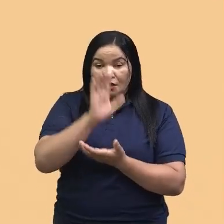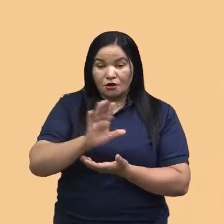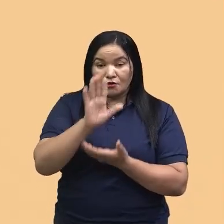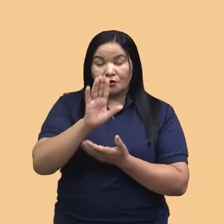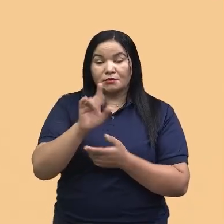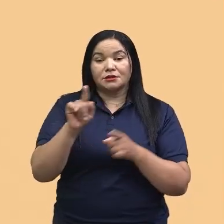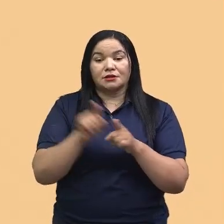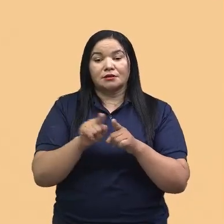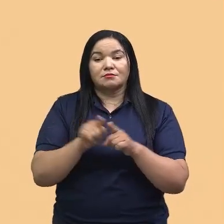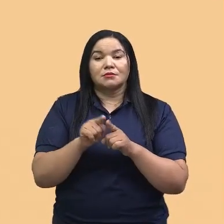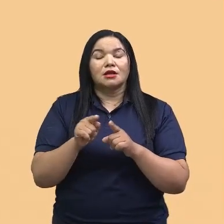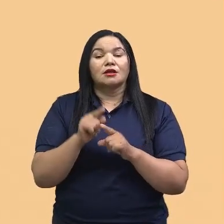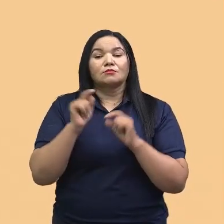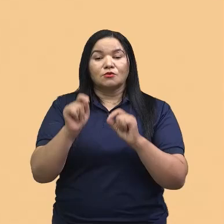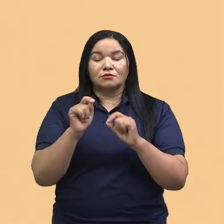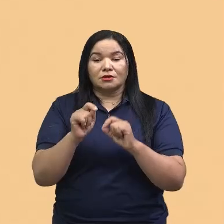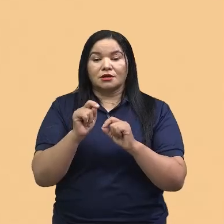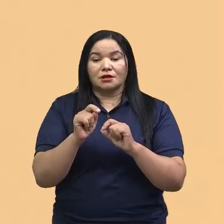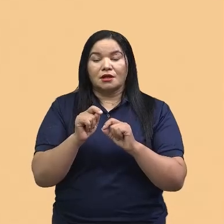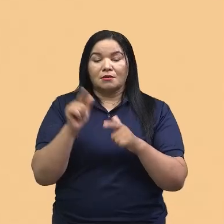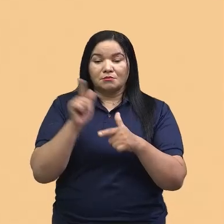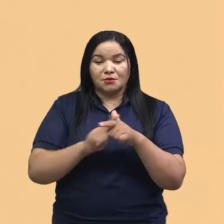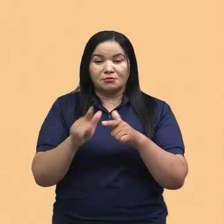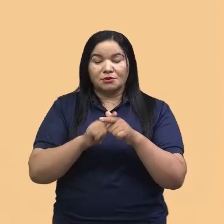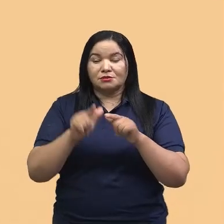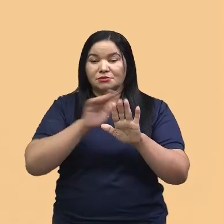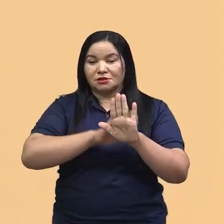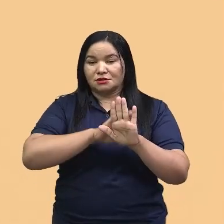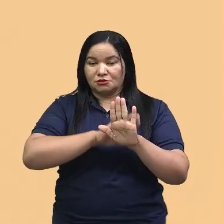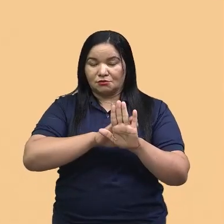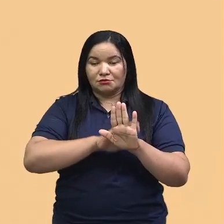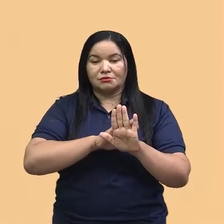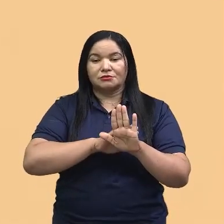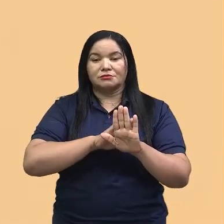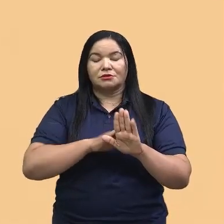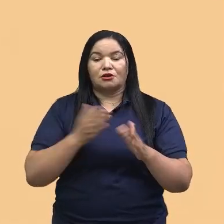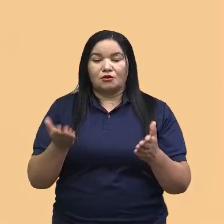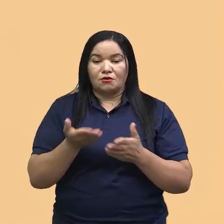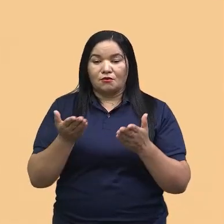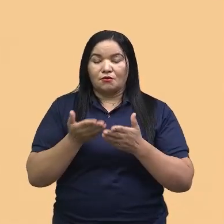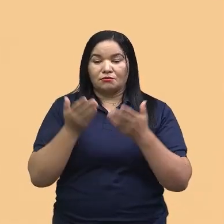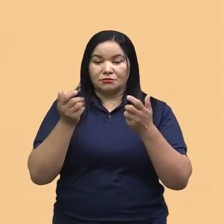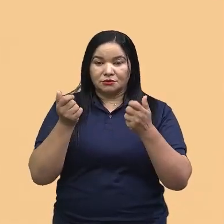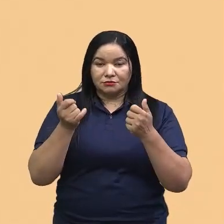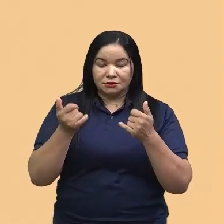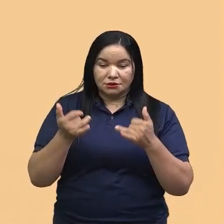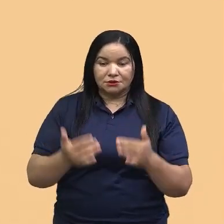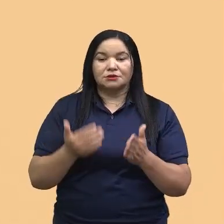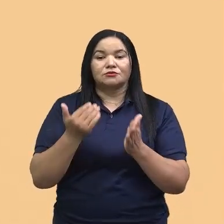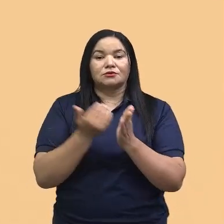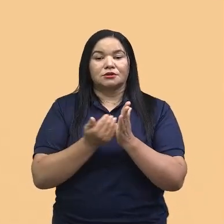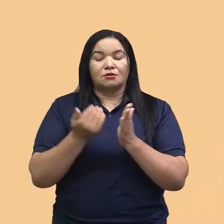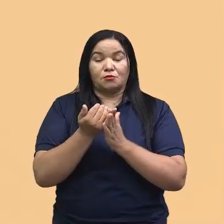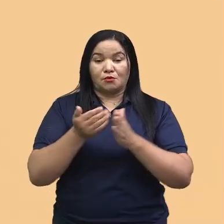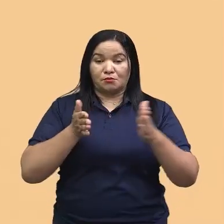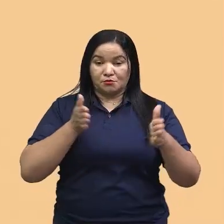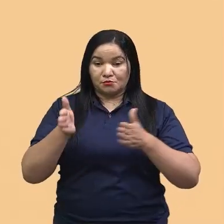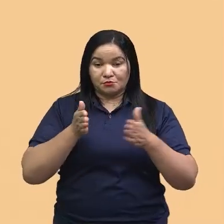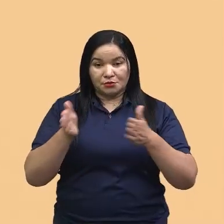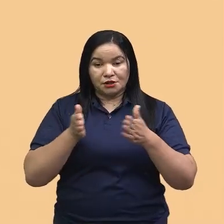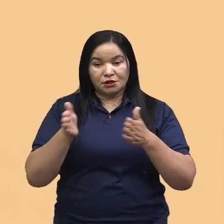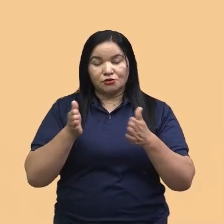questão ideológica. Estamos falando aí, né, de momentos, de um